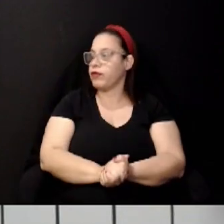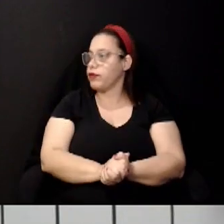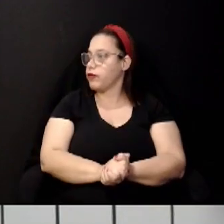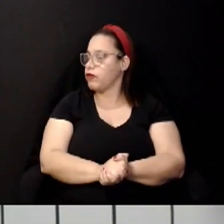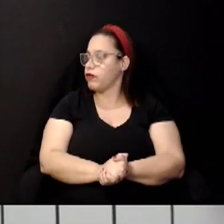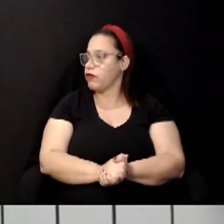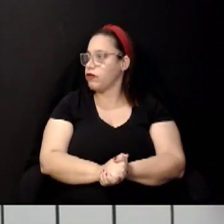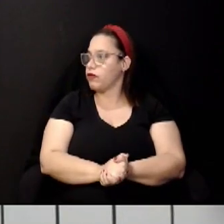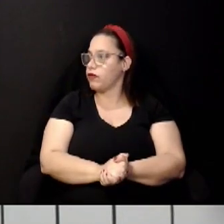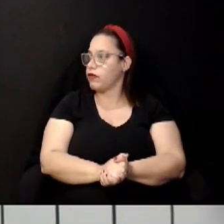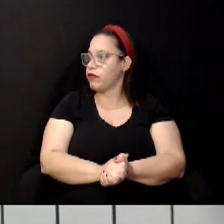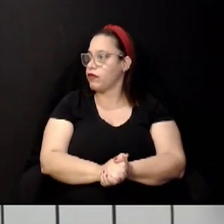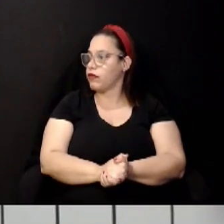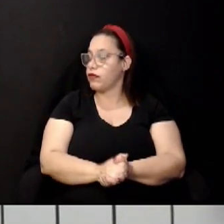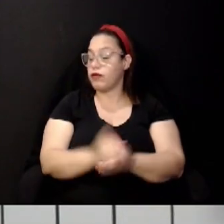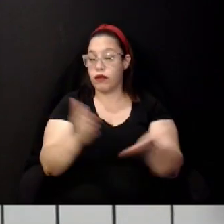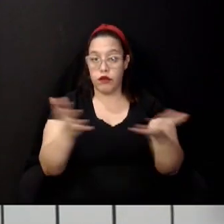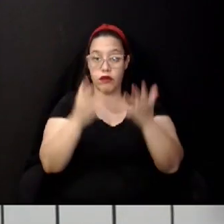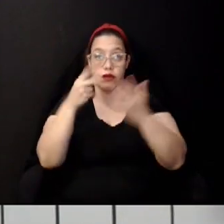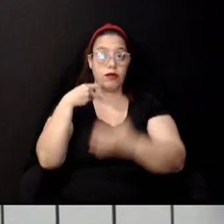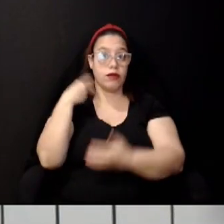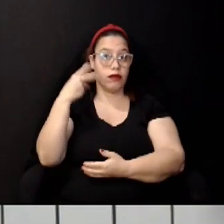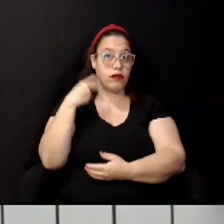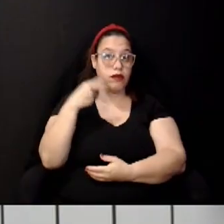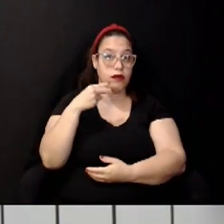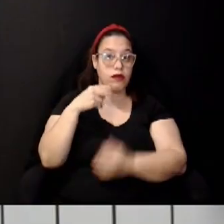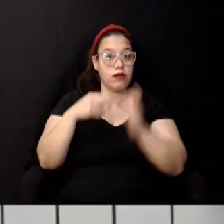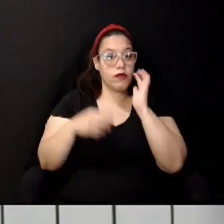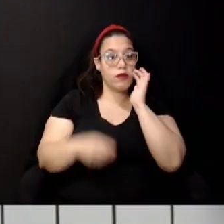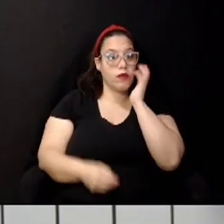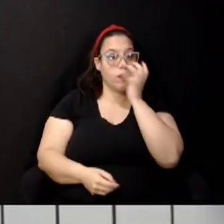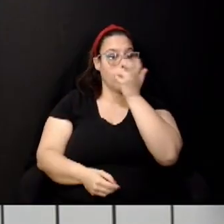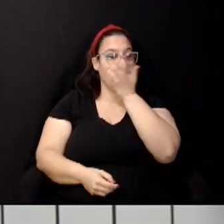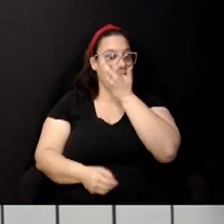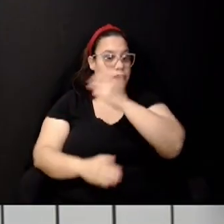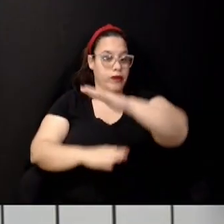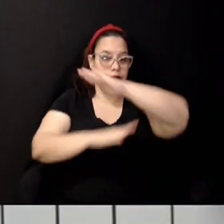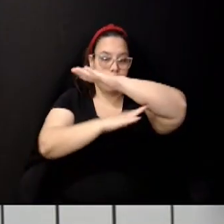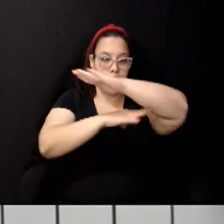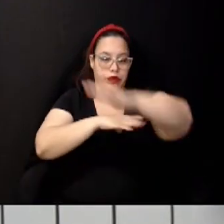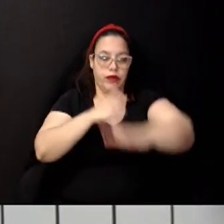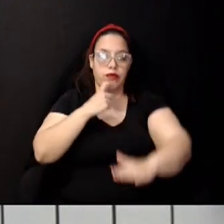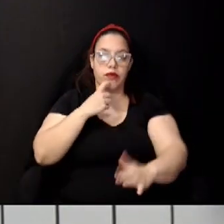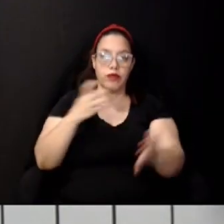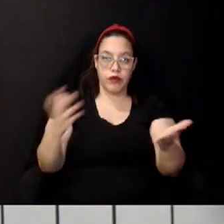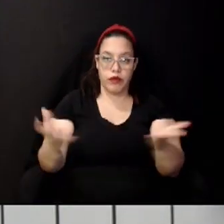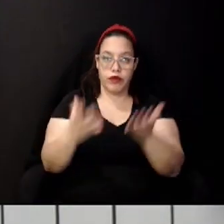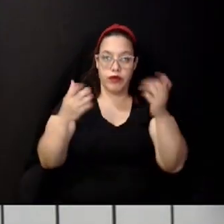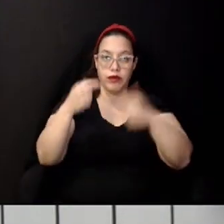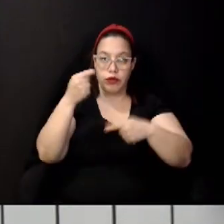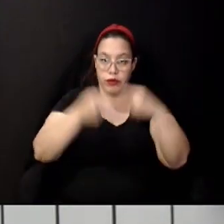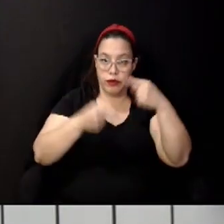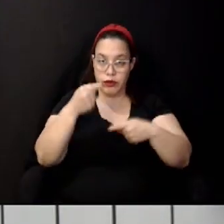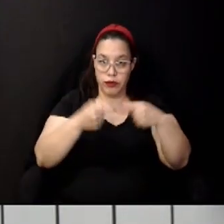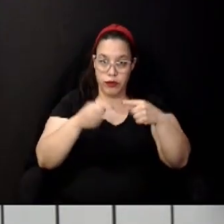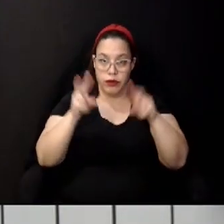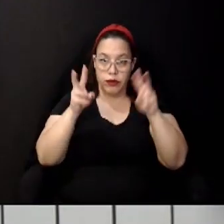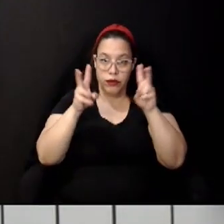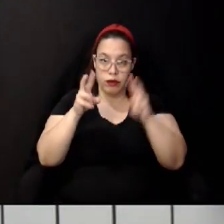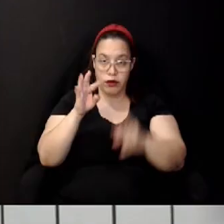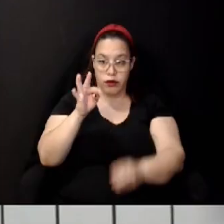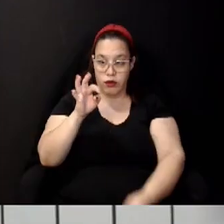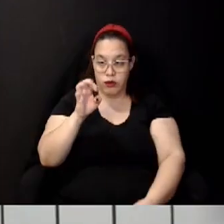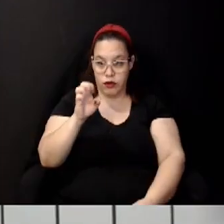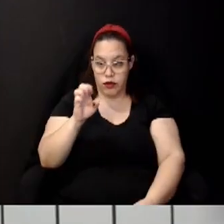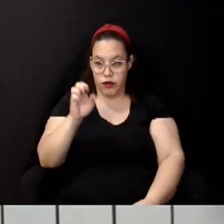Por iniciativa do vereador Herbert Ganem, a Câmara de Campinas promoveu um debate sobre o TEA, o transtorno do